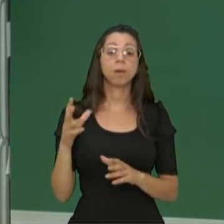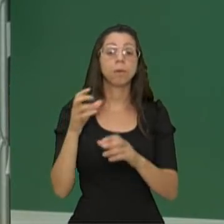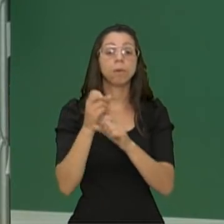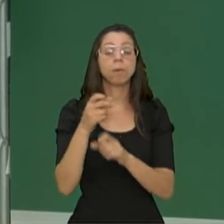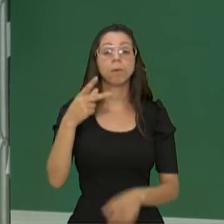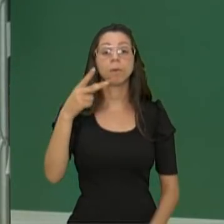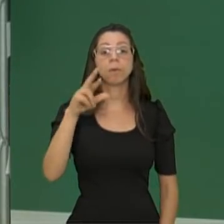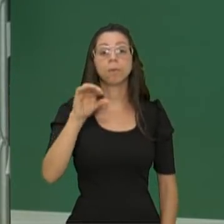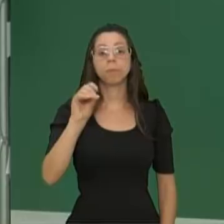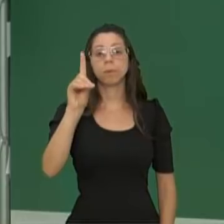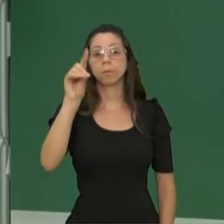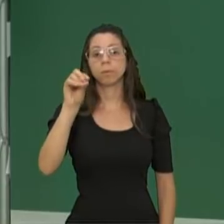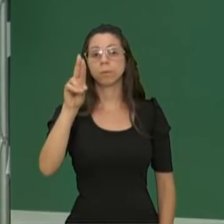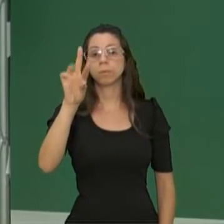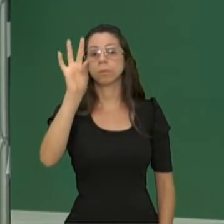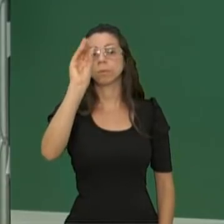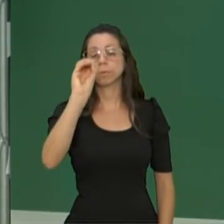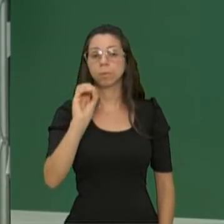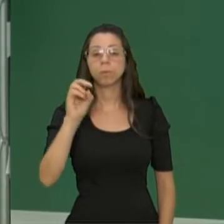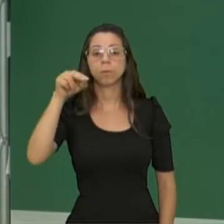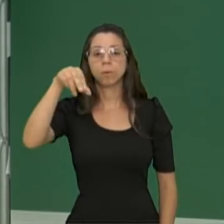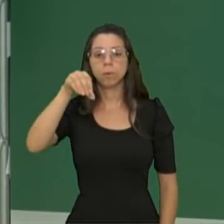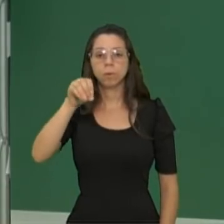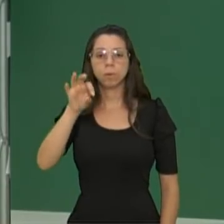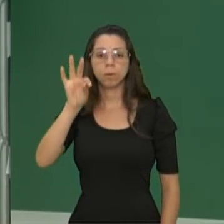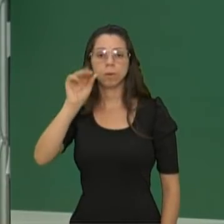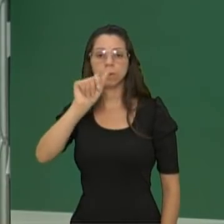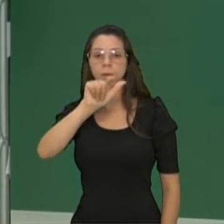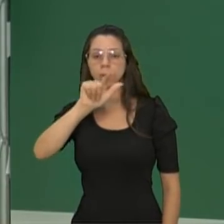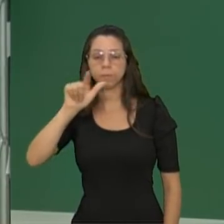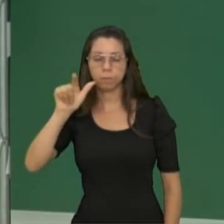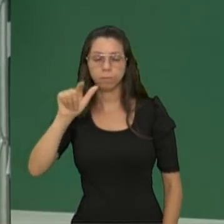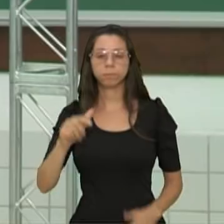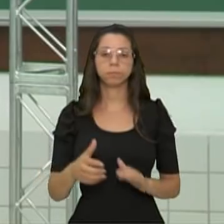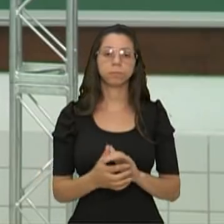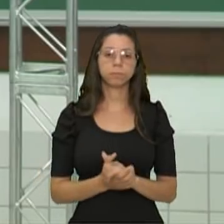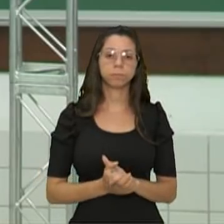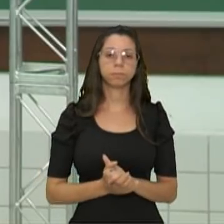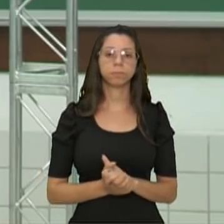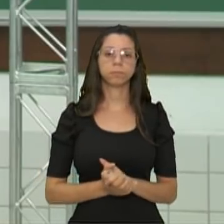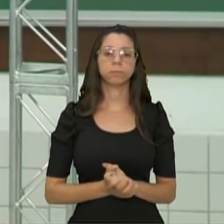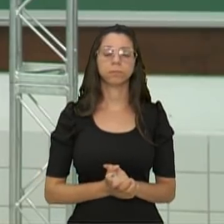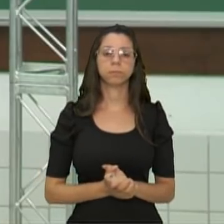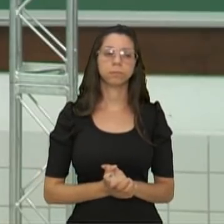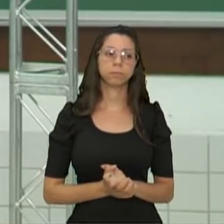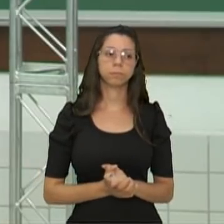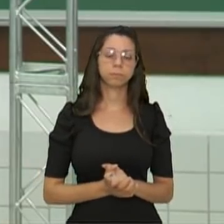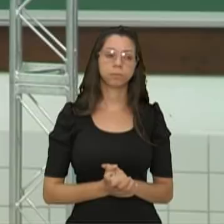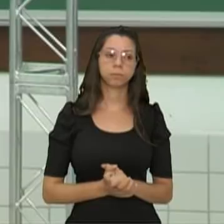esse desenvolvimento de produtos notáveis. Mas vamos relembrar comigo agora também. Olha só.